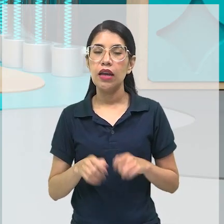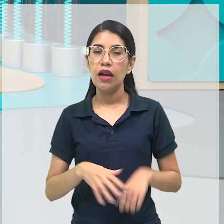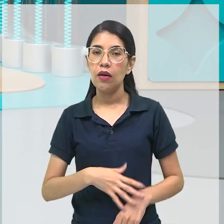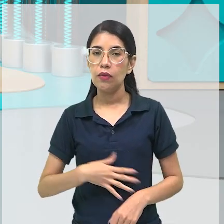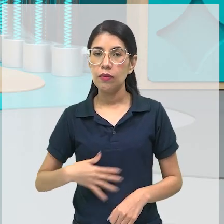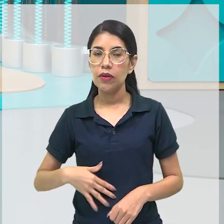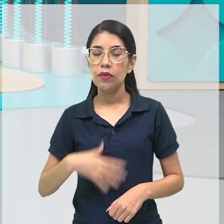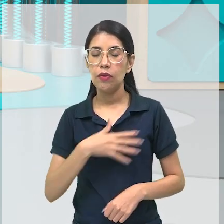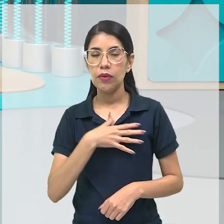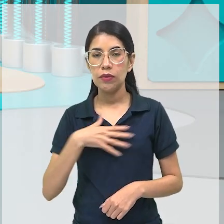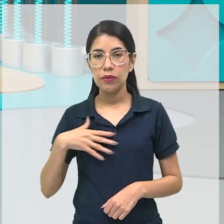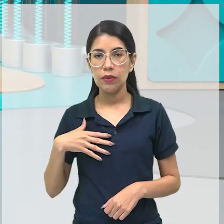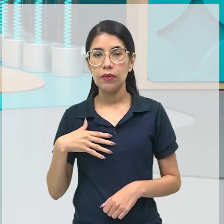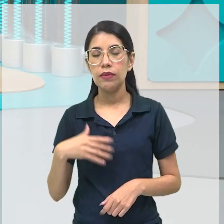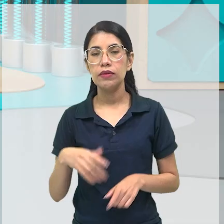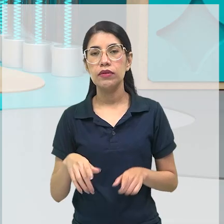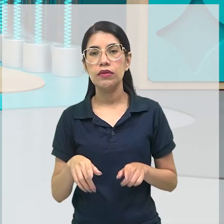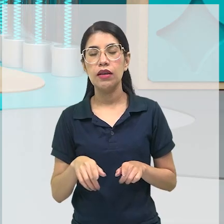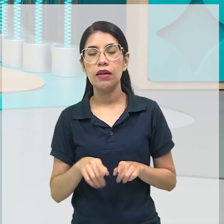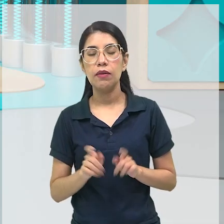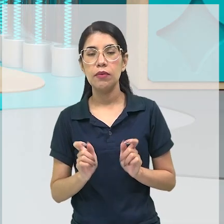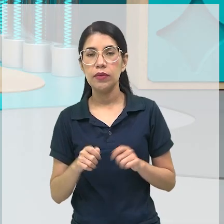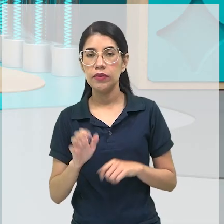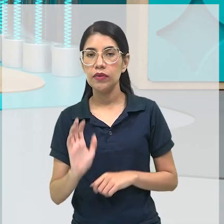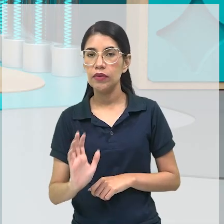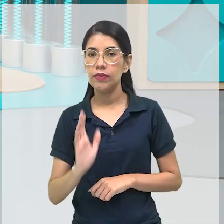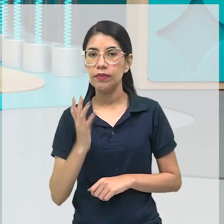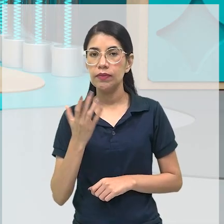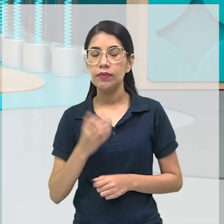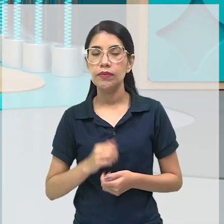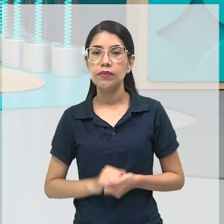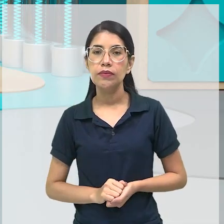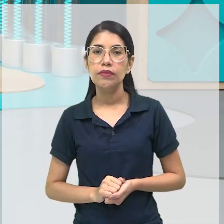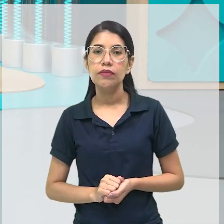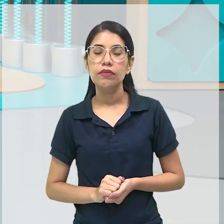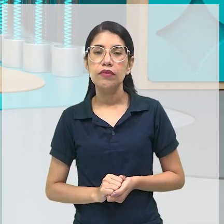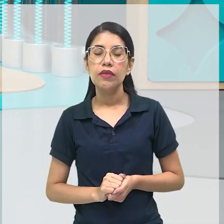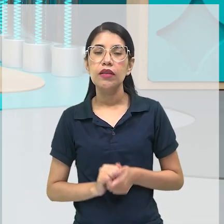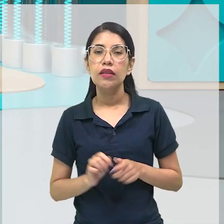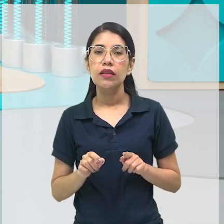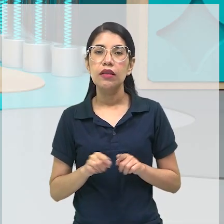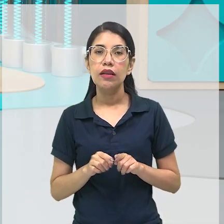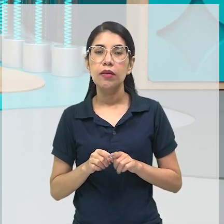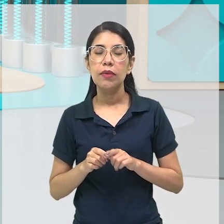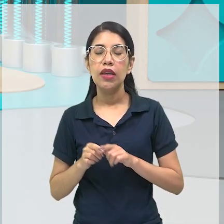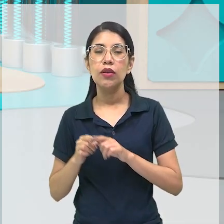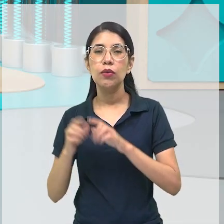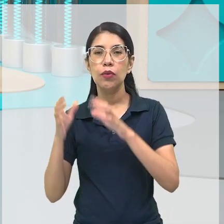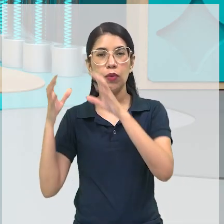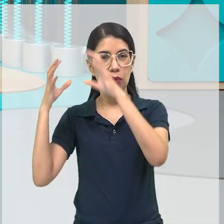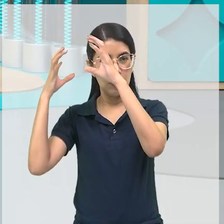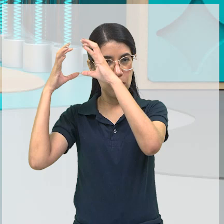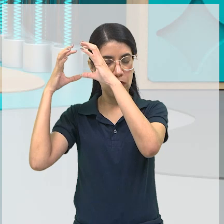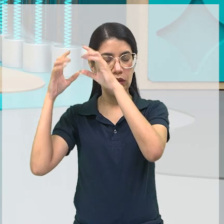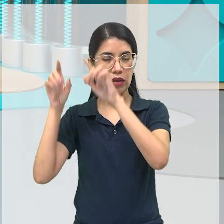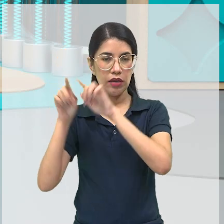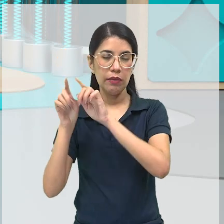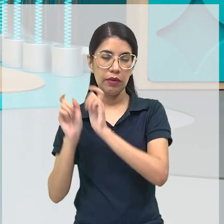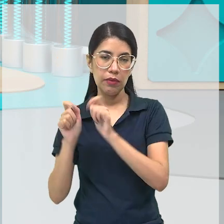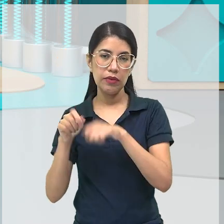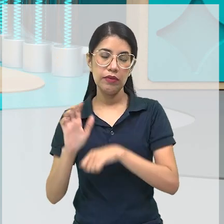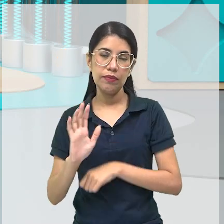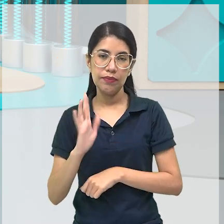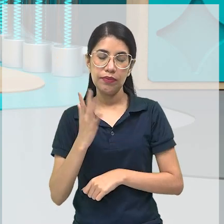cavidade abdominal, dos intestinos, para dentro da caixa craniana, no cérebro.